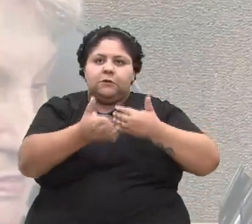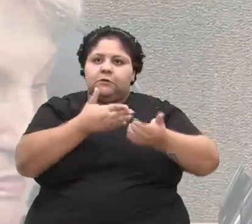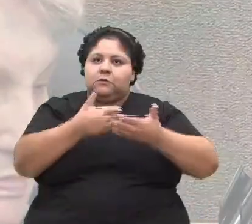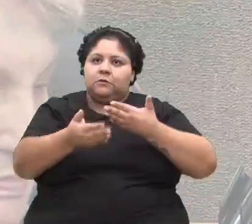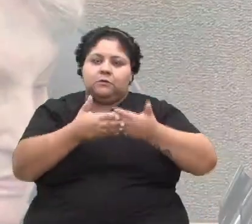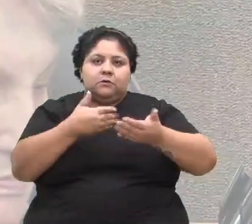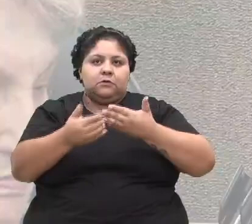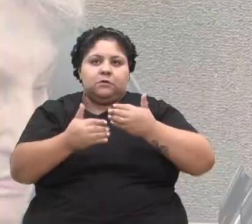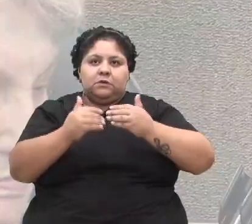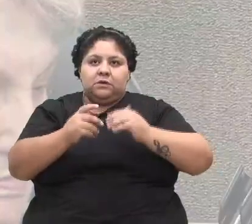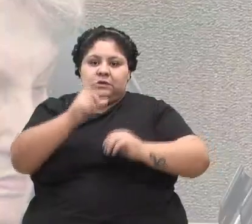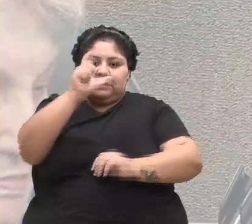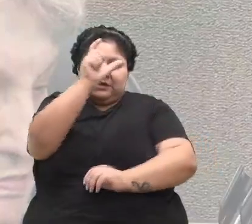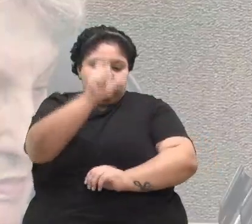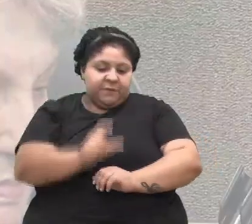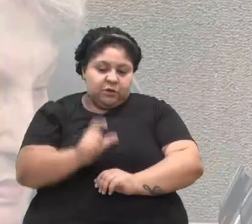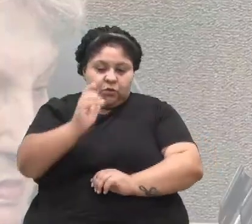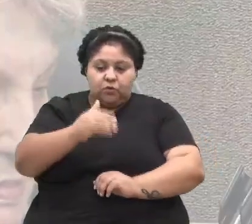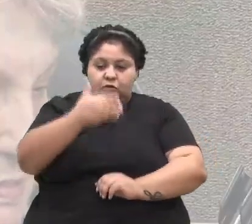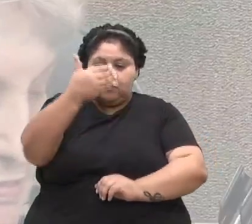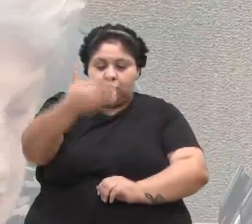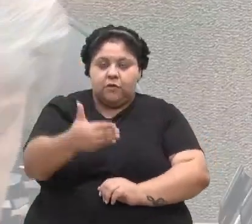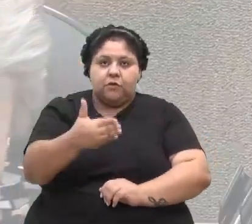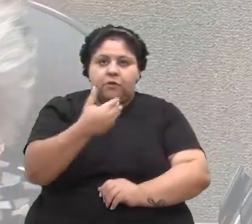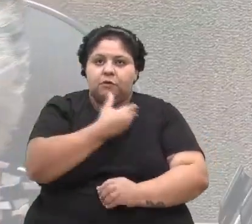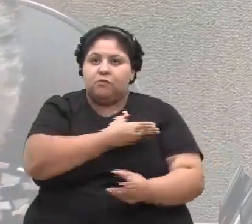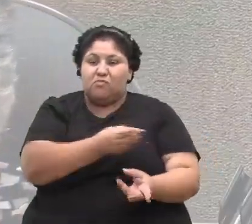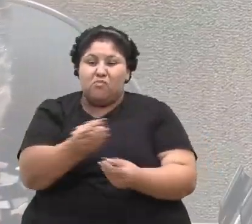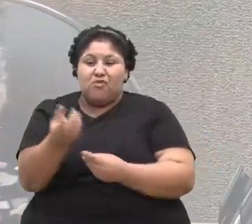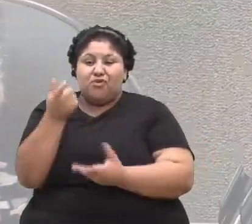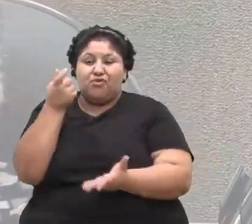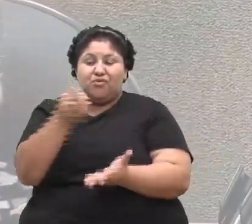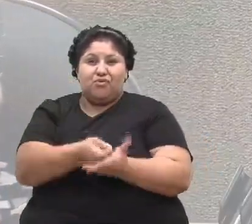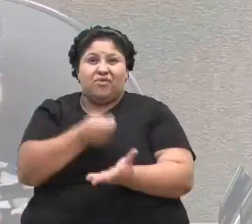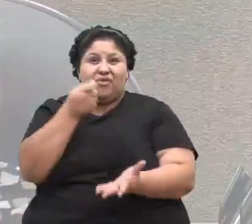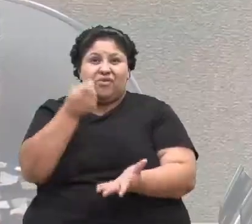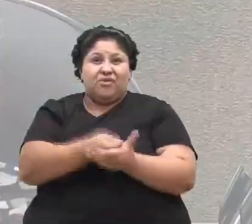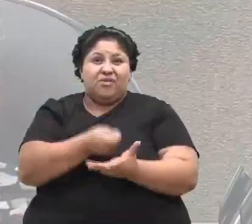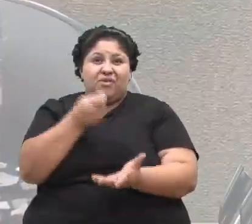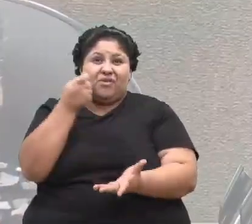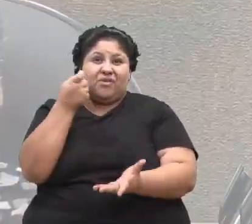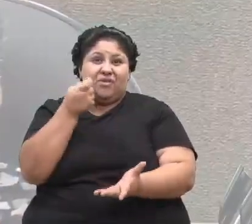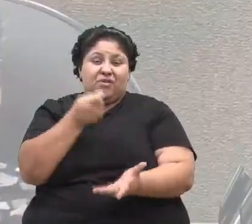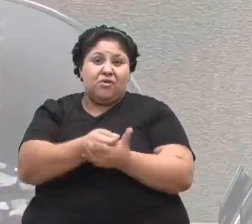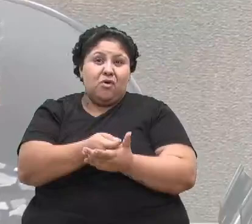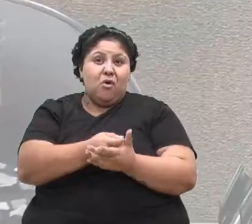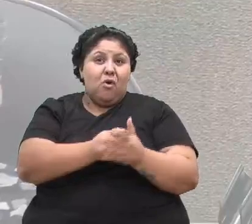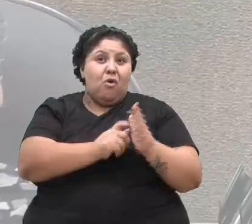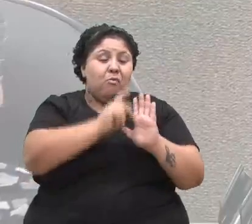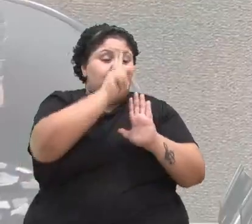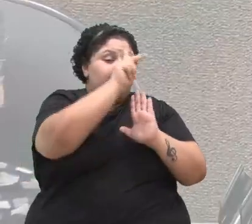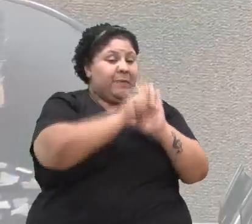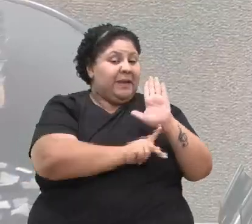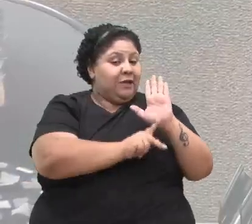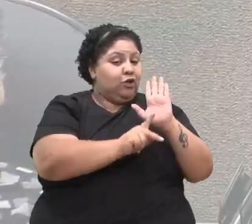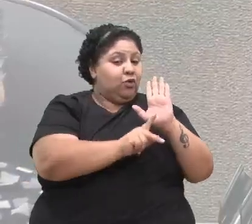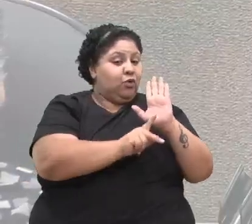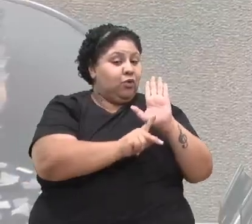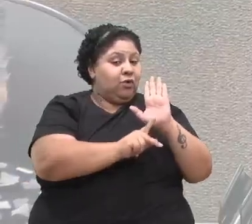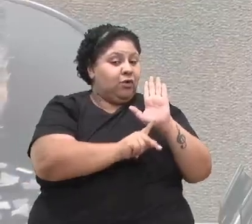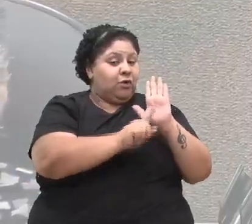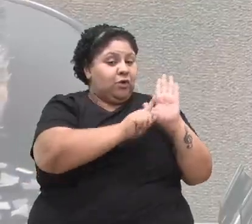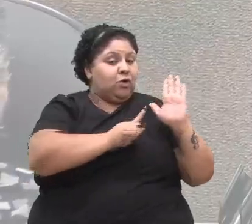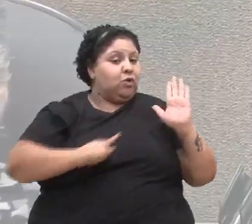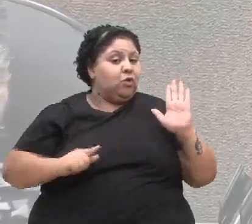que estarão à frente, Sim. eles vão ser muito cobrados por plano de governo. Uhum. Qual é